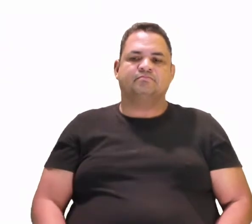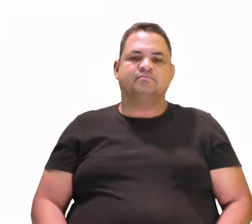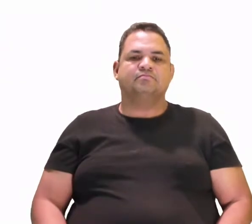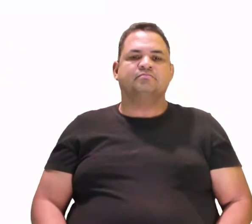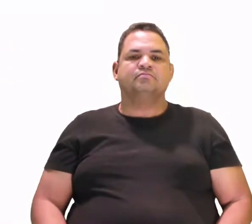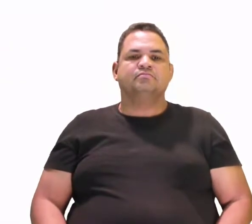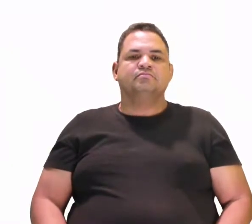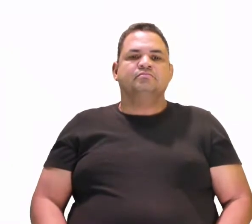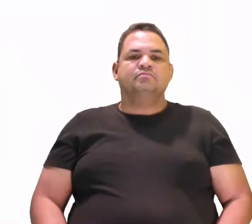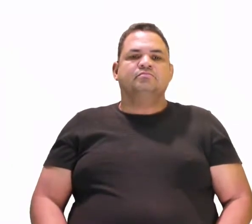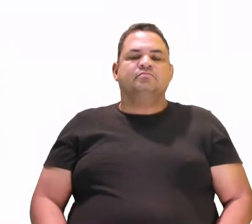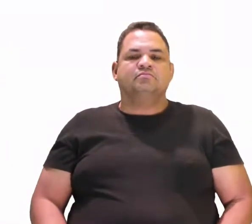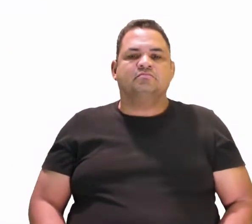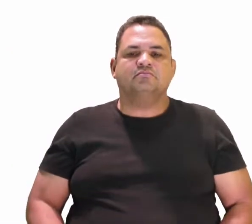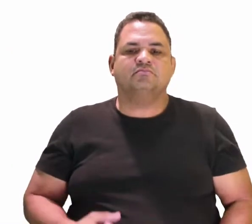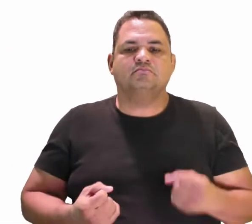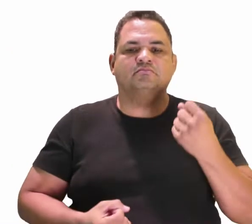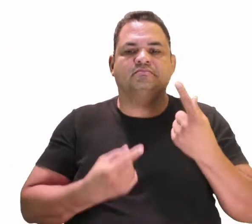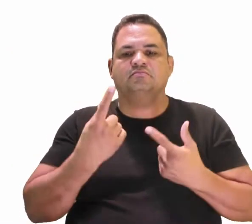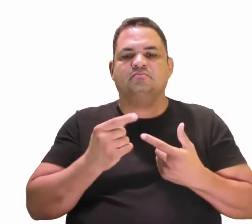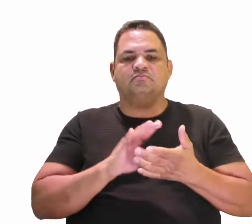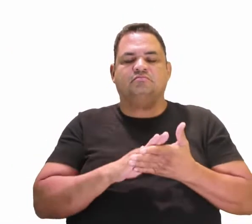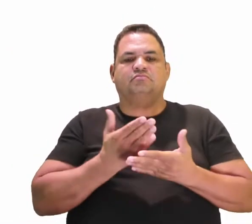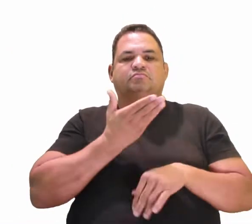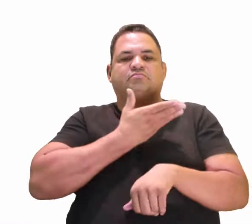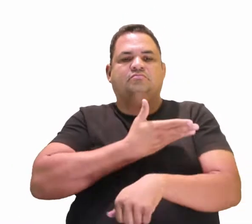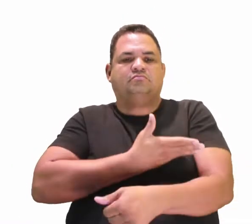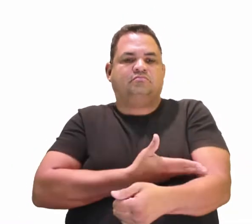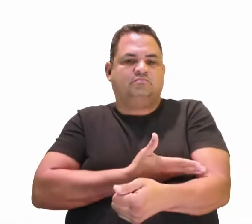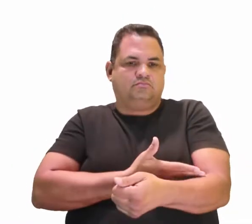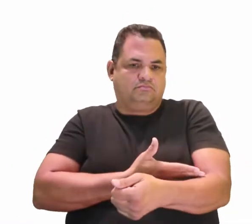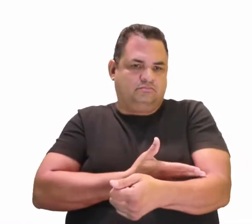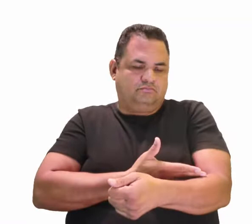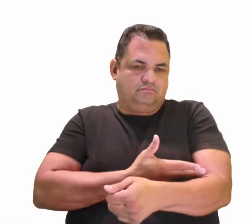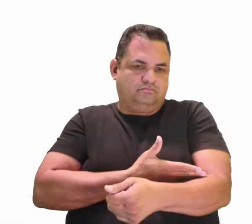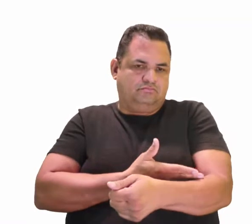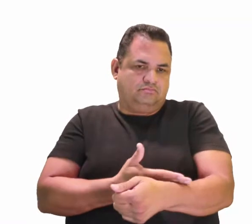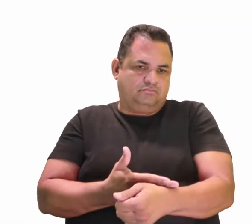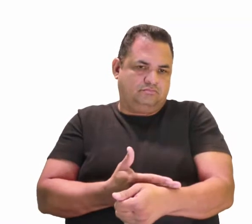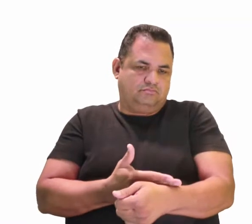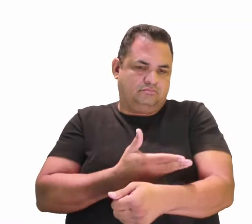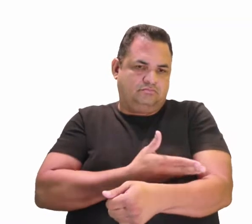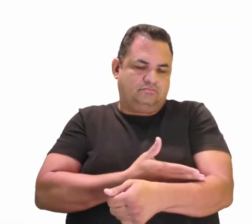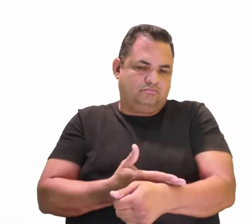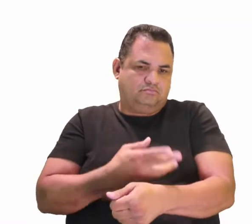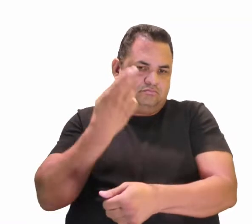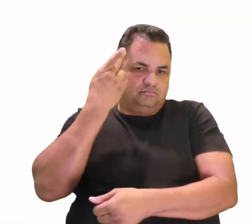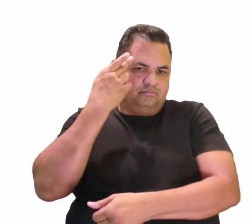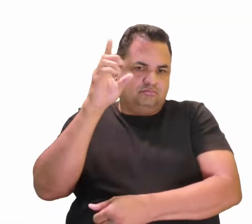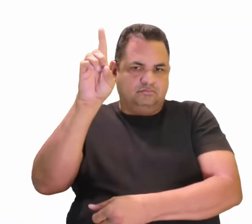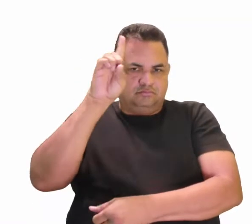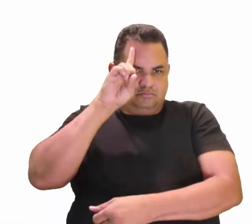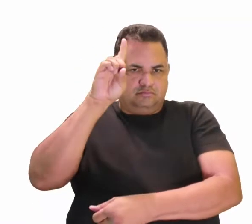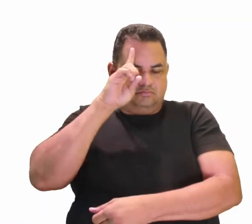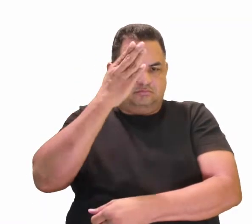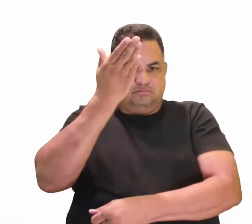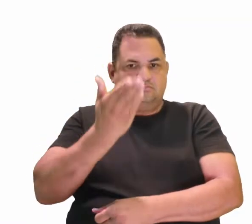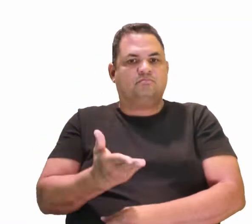falar sobre alguns hábitos comuns do nosso dia a dia. Some common